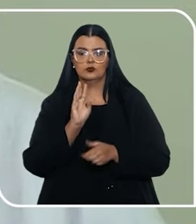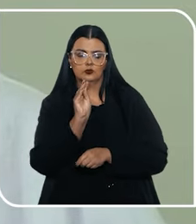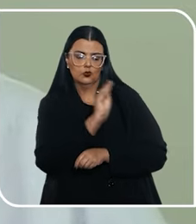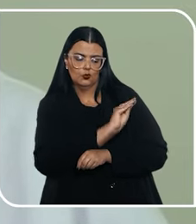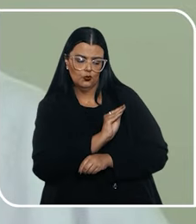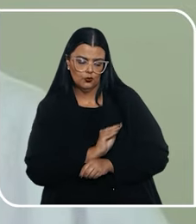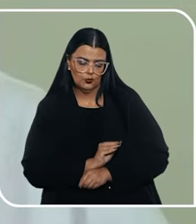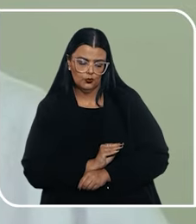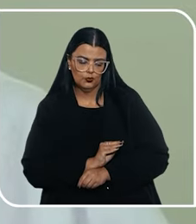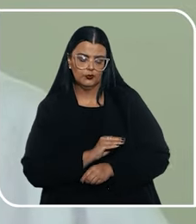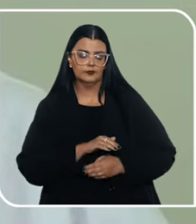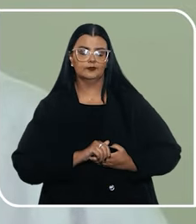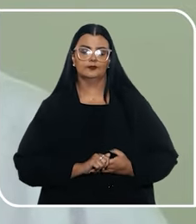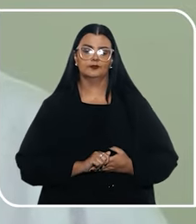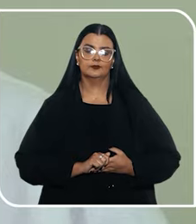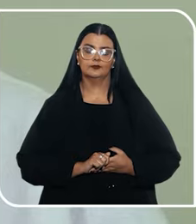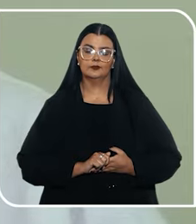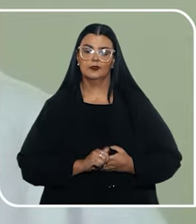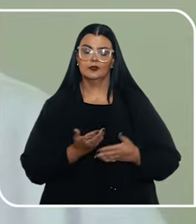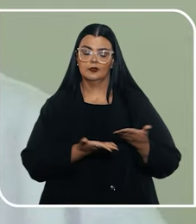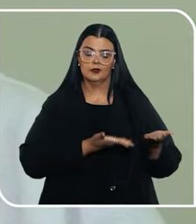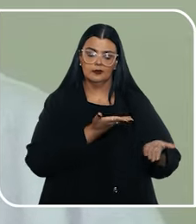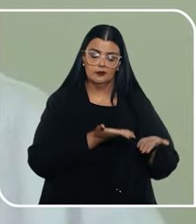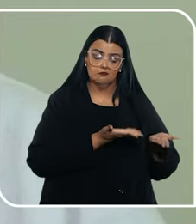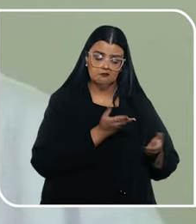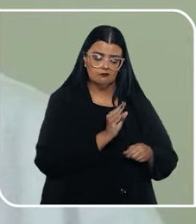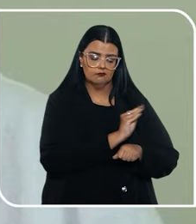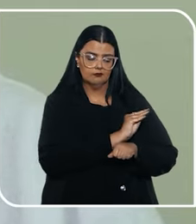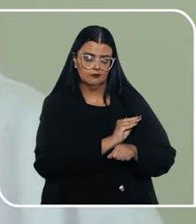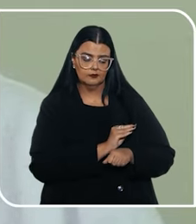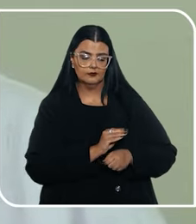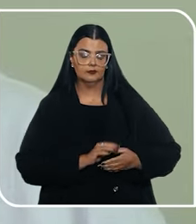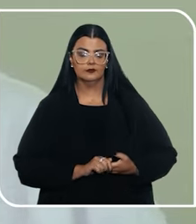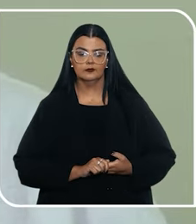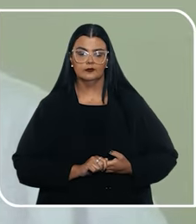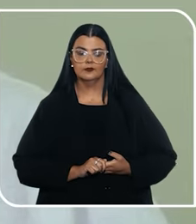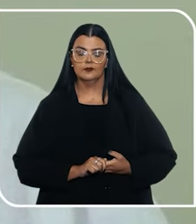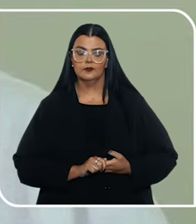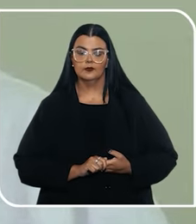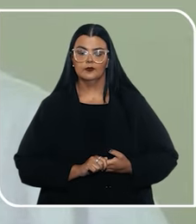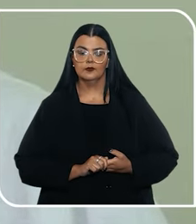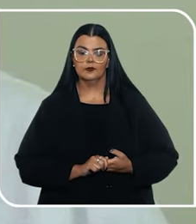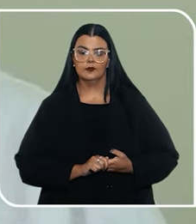cuidados, digamos assim, voltados assim,